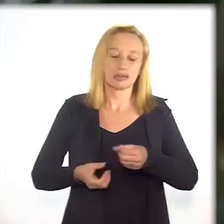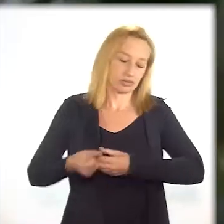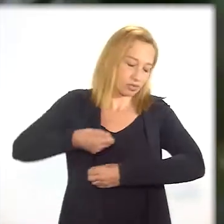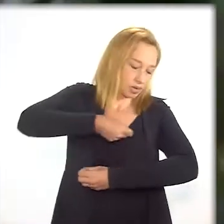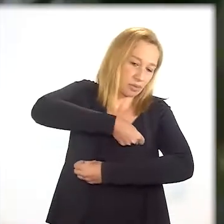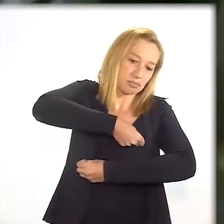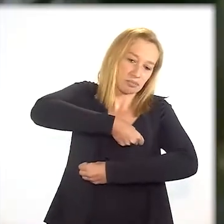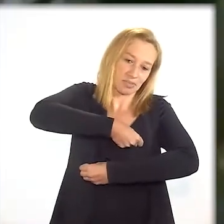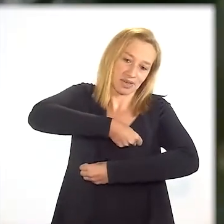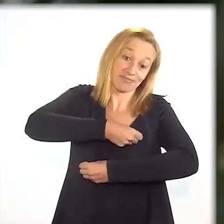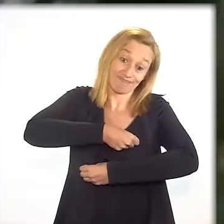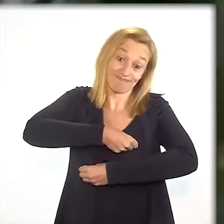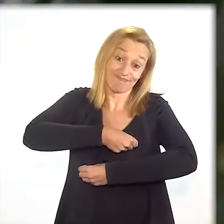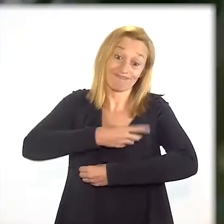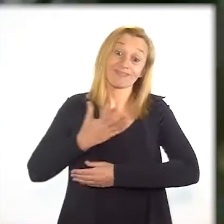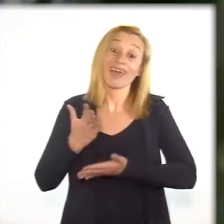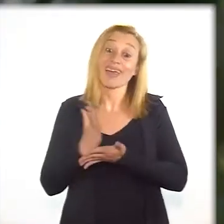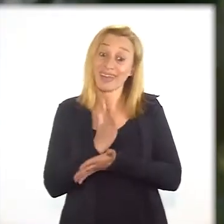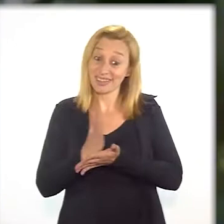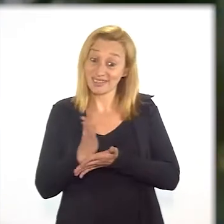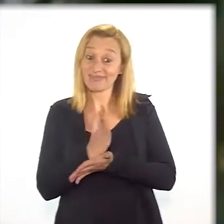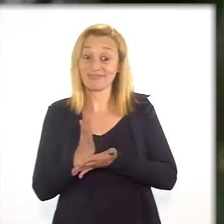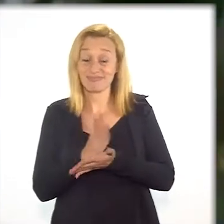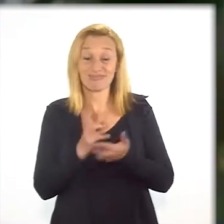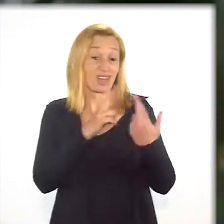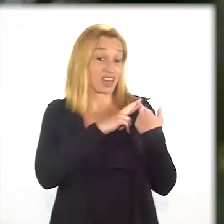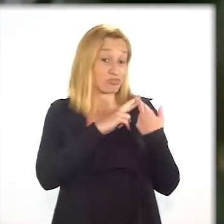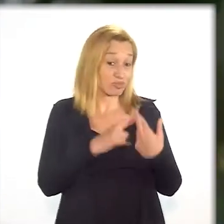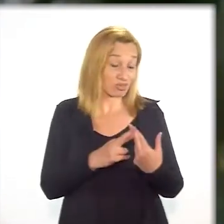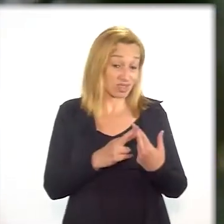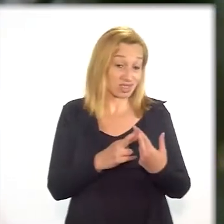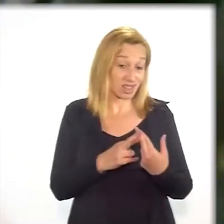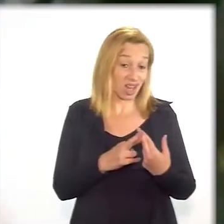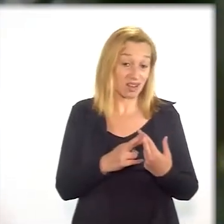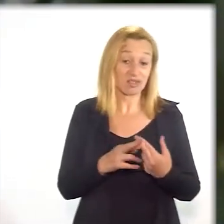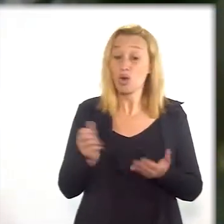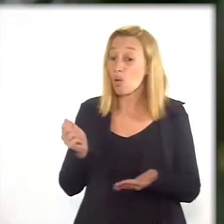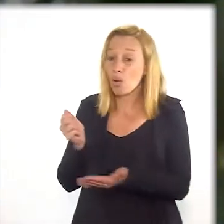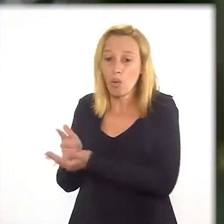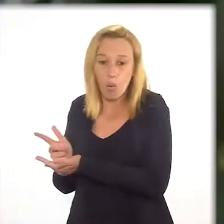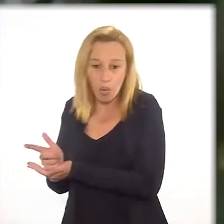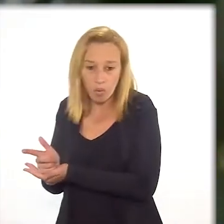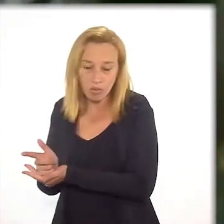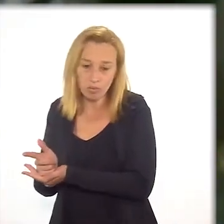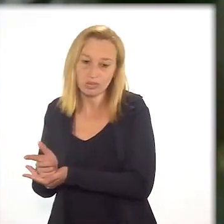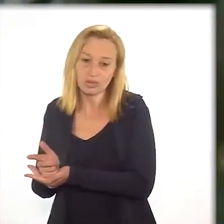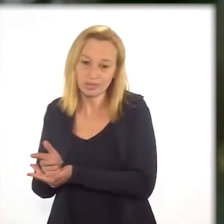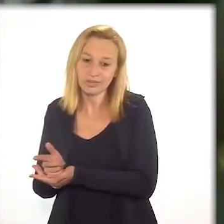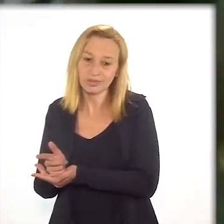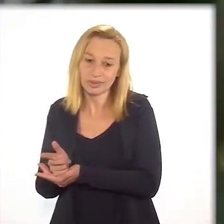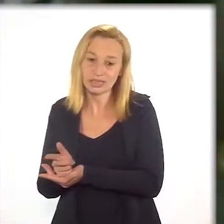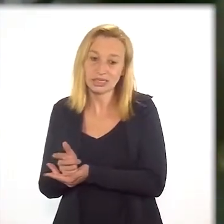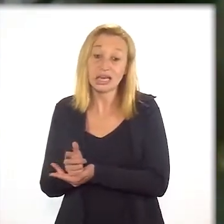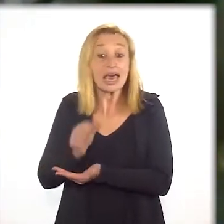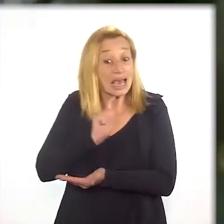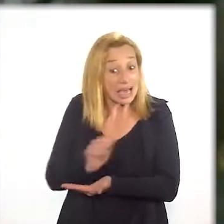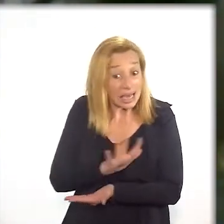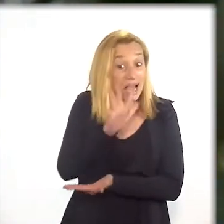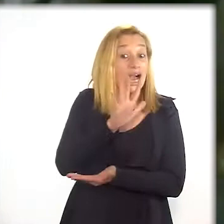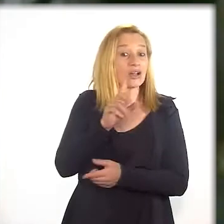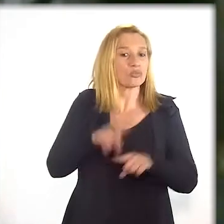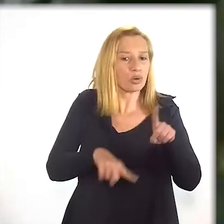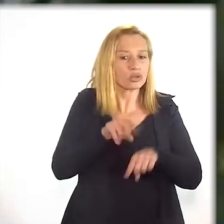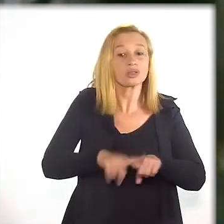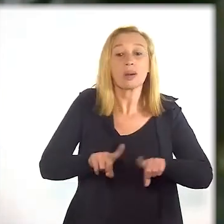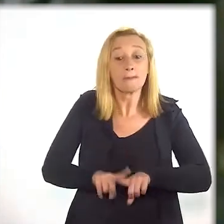público infantil, né? Então, muitas vezes os responsáveis compram isso, muitas vezes comprometendo o orçamento familiar, achando que estão